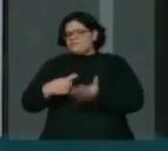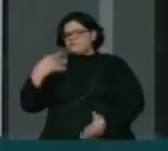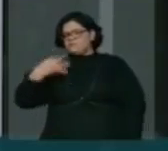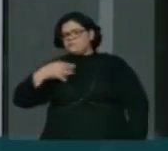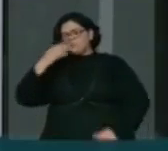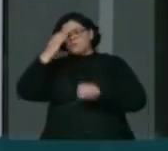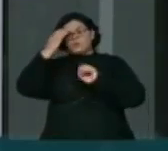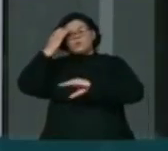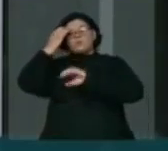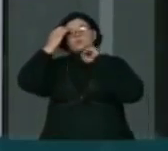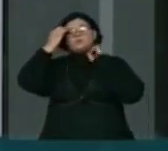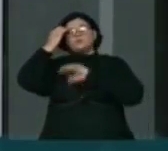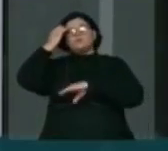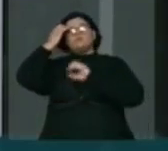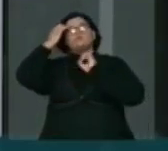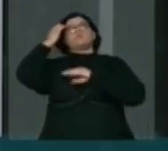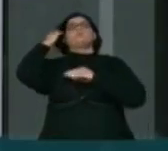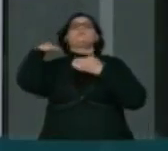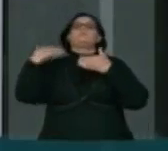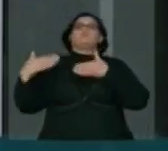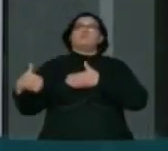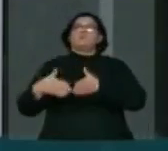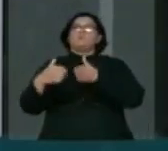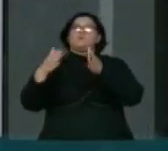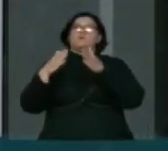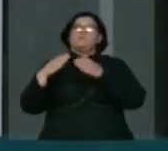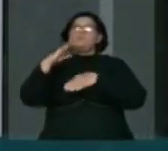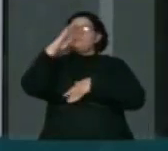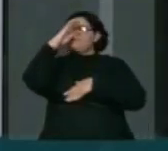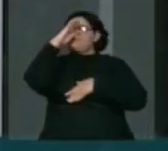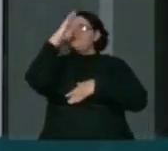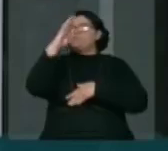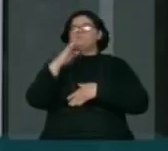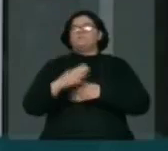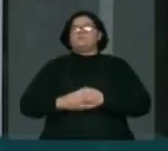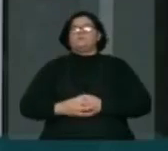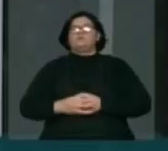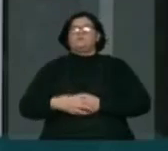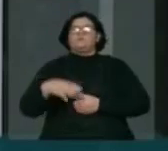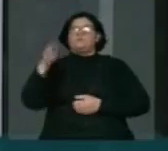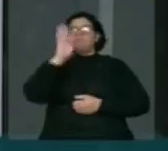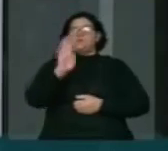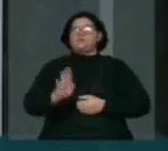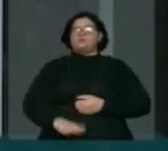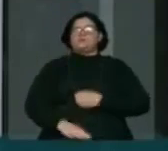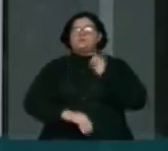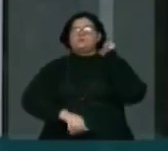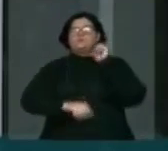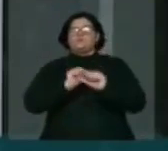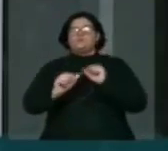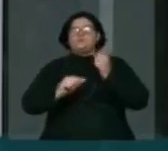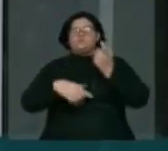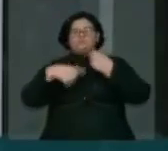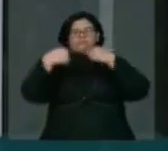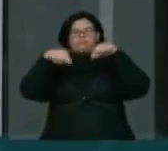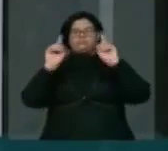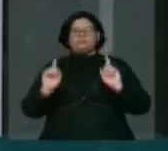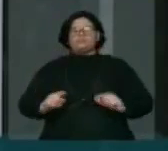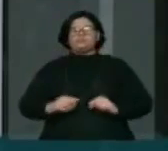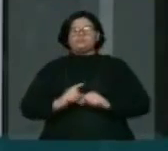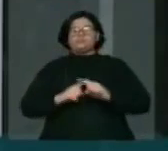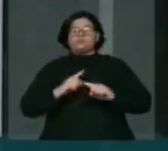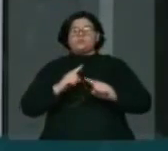que a educação era o caminho fundamental para o resgate do Brasil. Que,